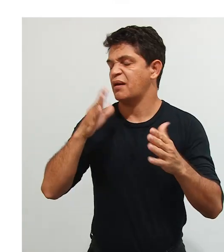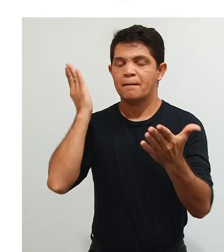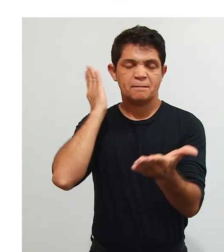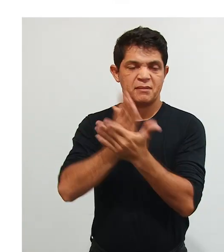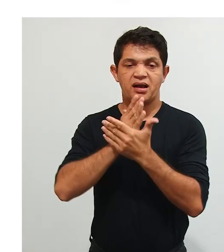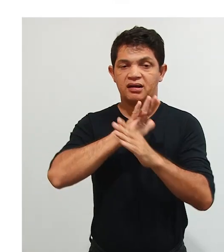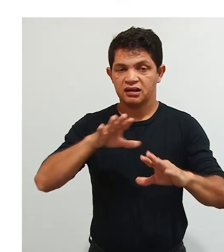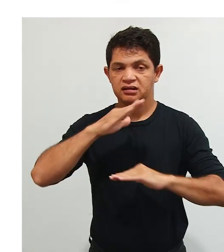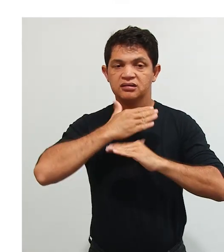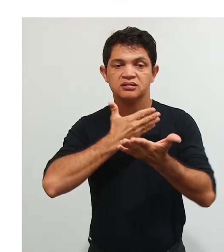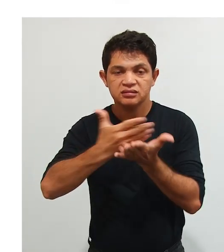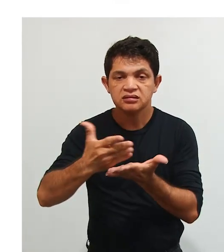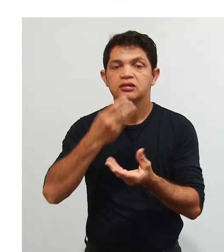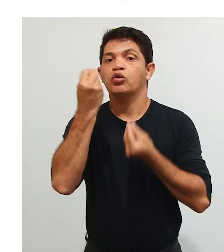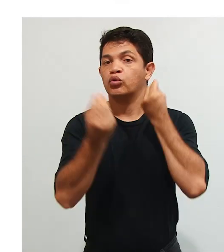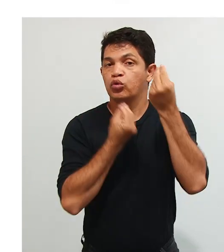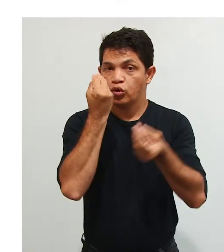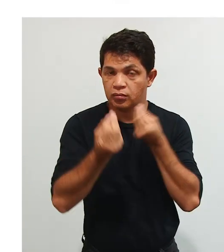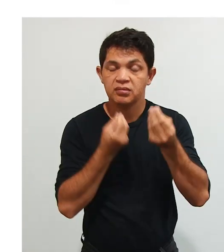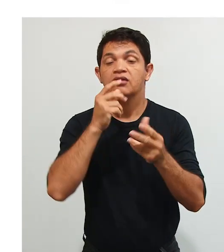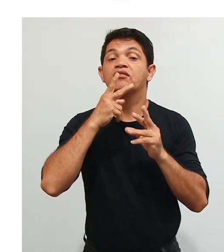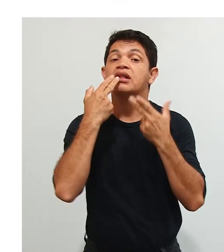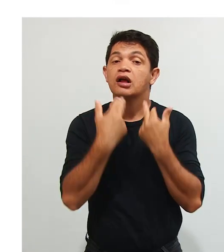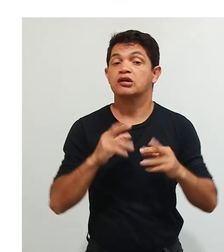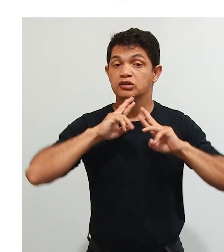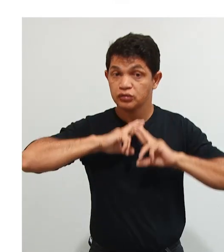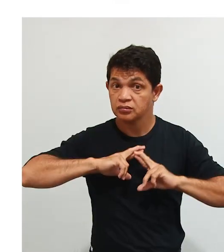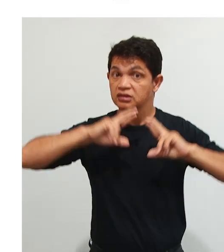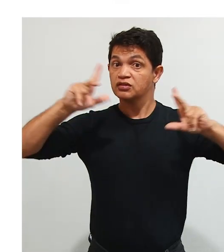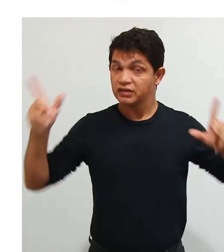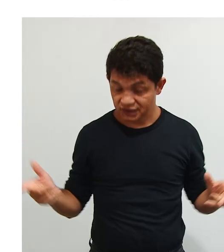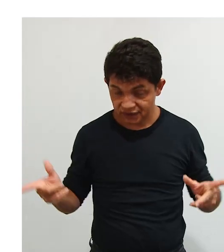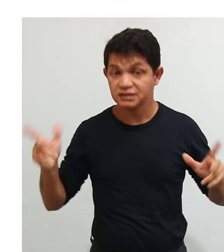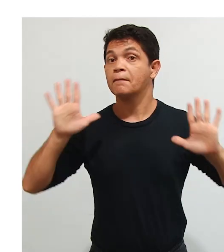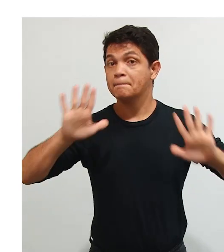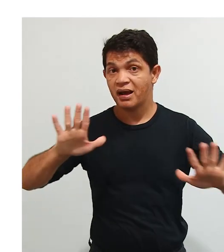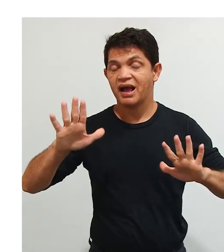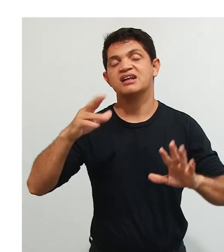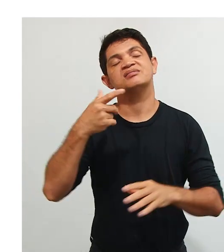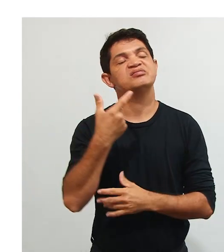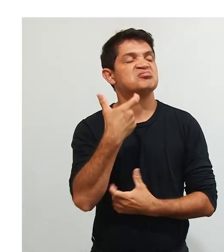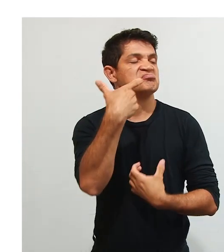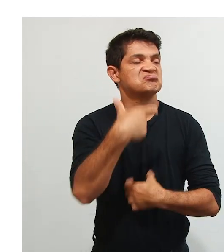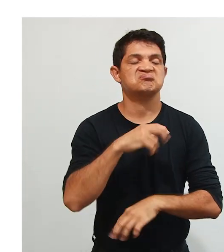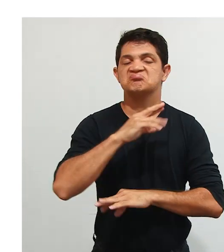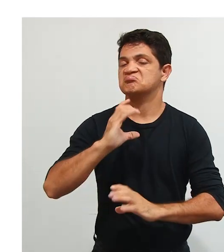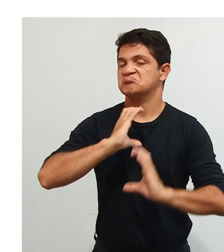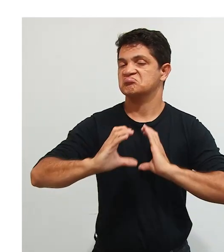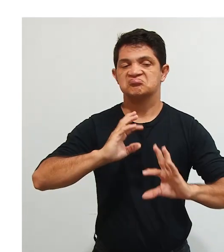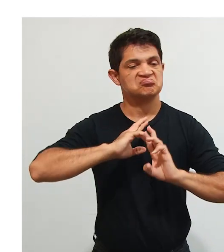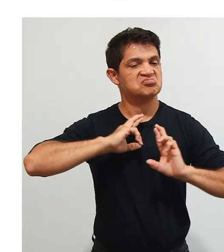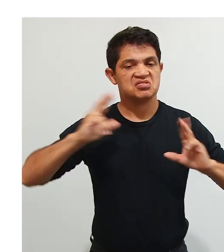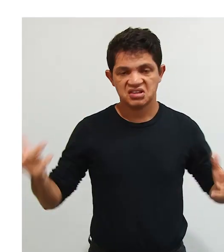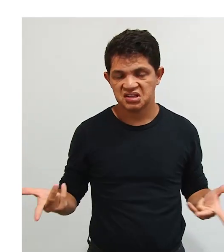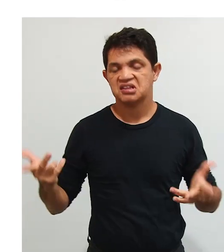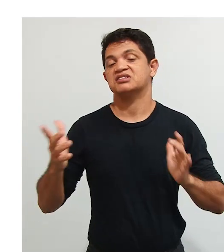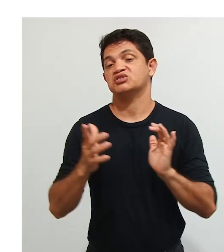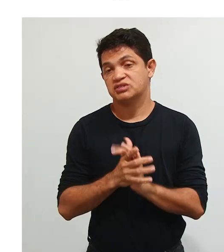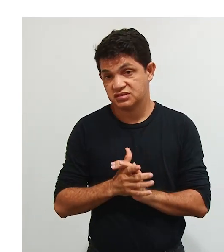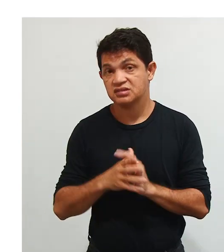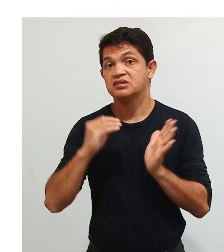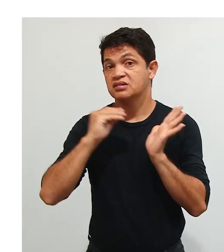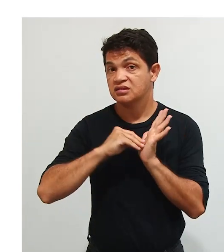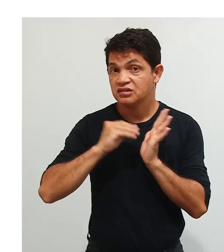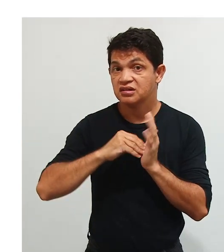isso começou, por exemplo? Isso não vai fazer diferença nenhuma para que a comunicação